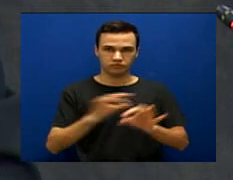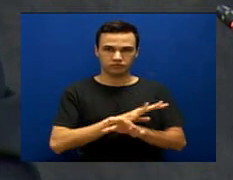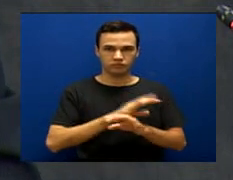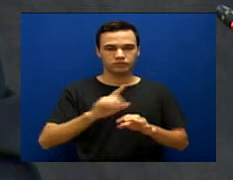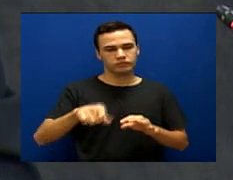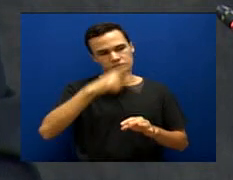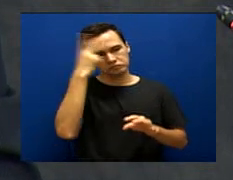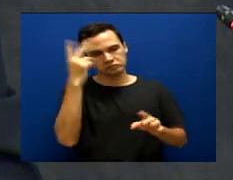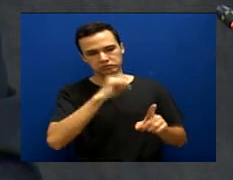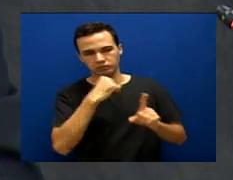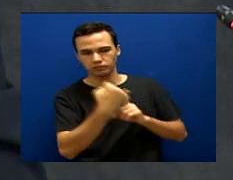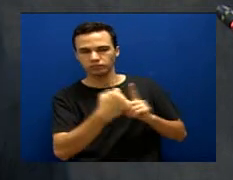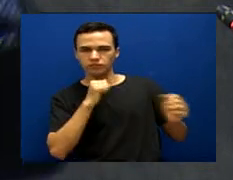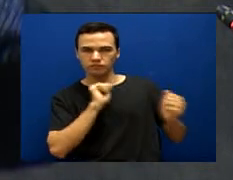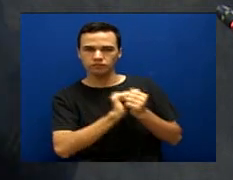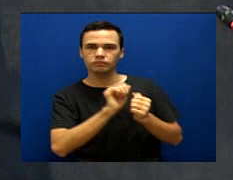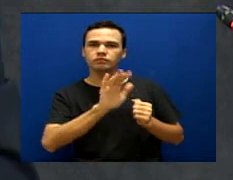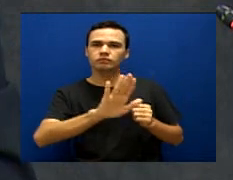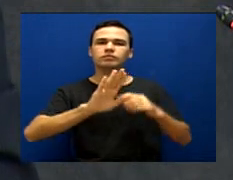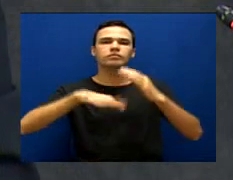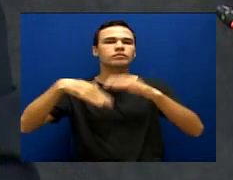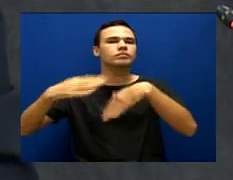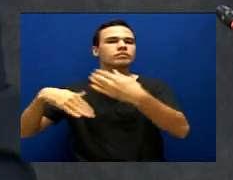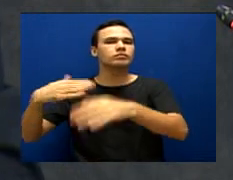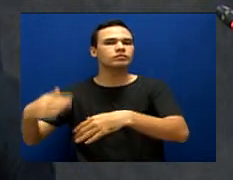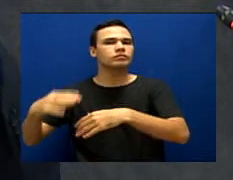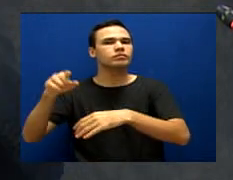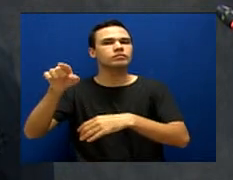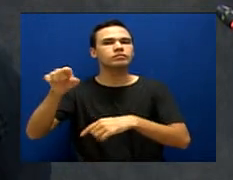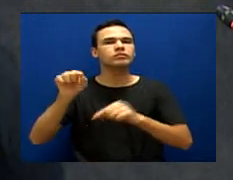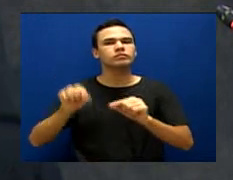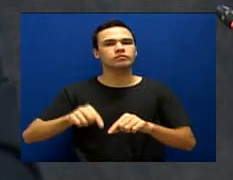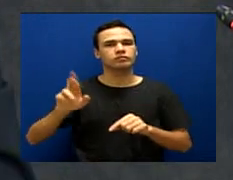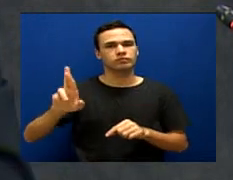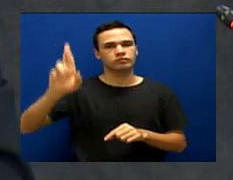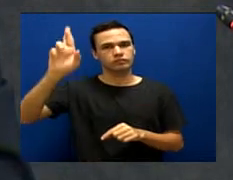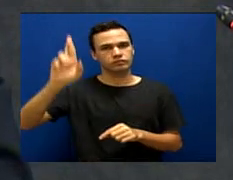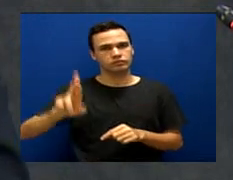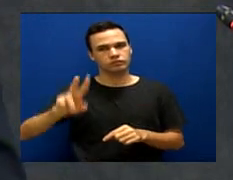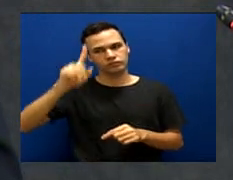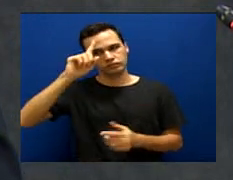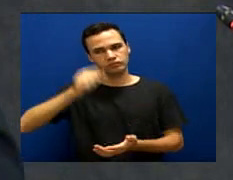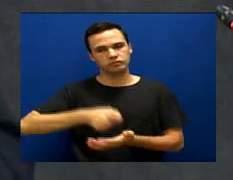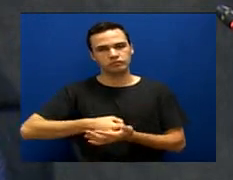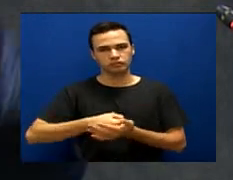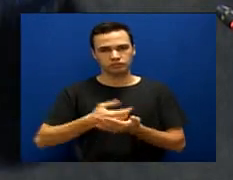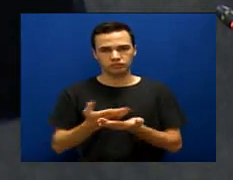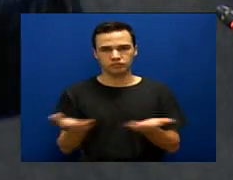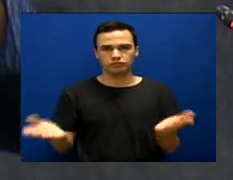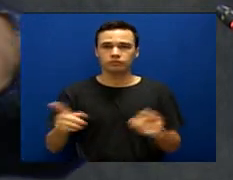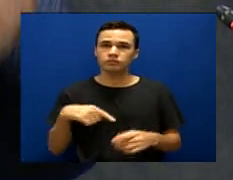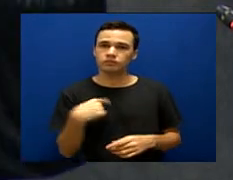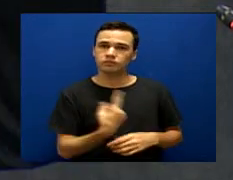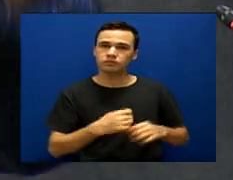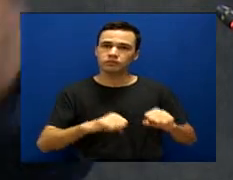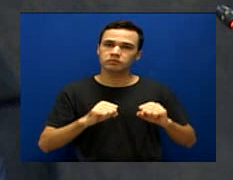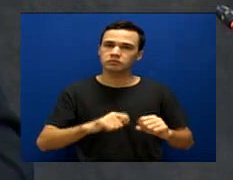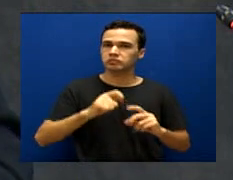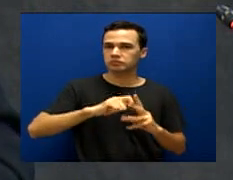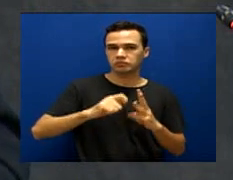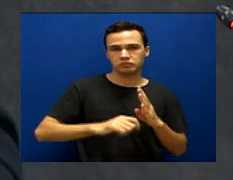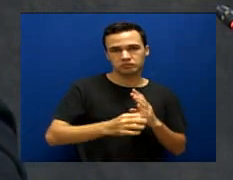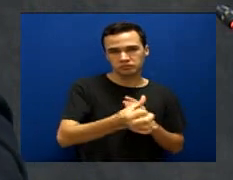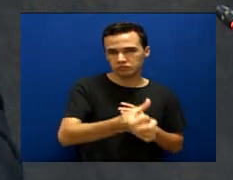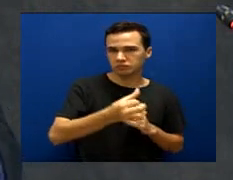a sociedade, mais lá para frente, aí vai depender realmente de uma decisão de colegiado aqui, que nós possamos daqui 6 meses,